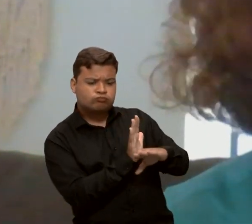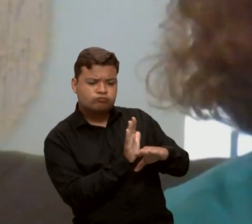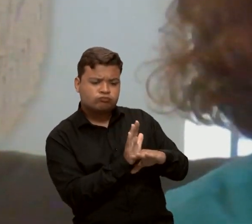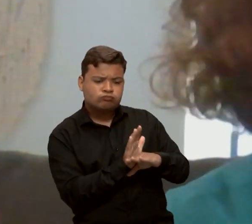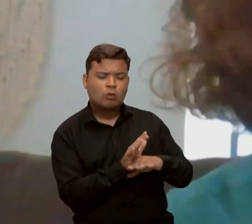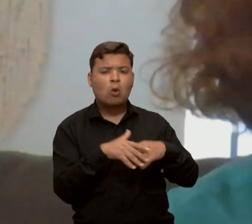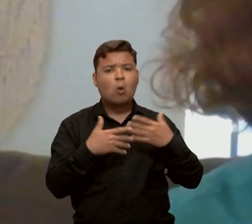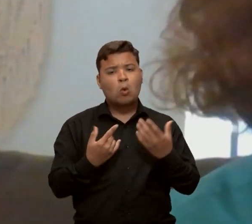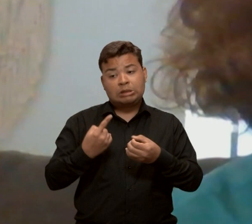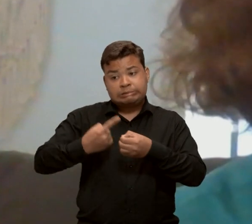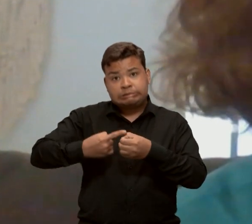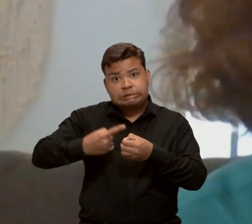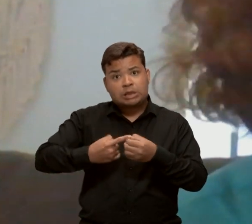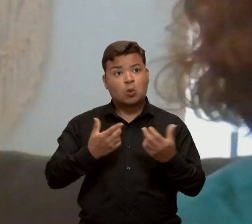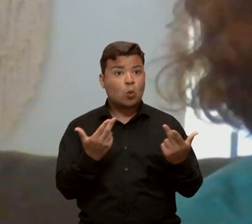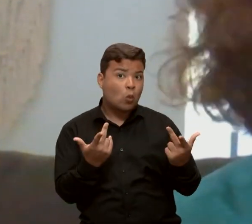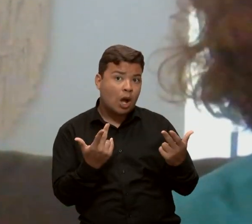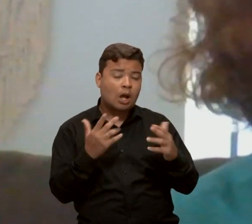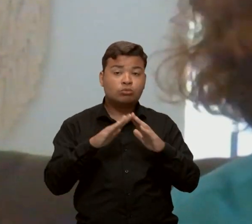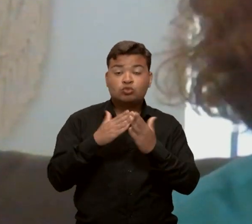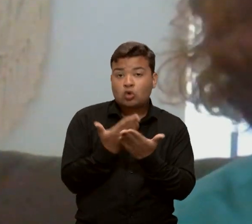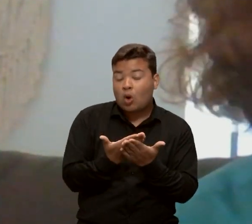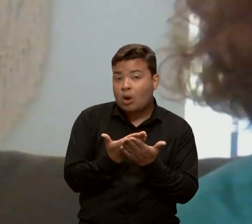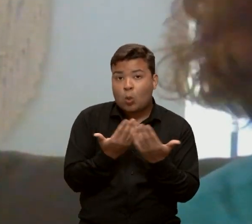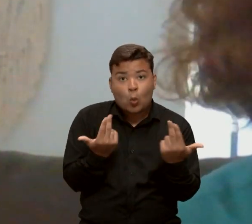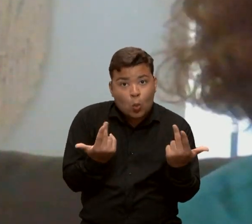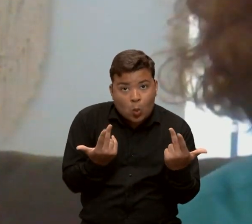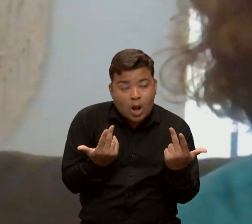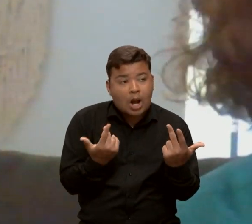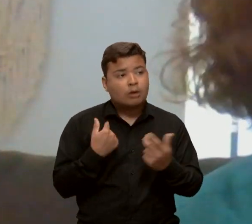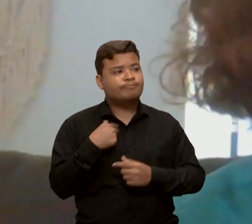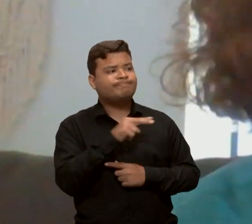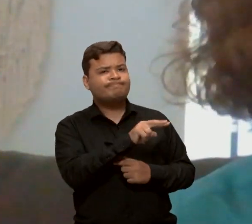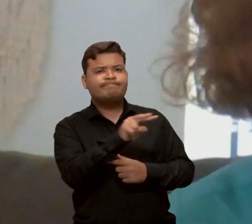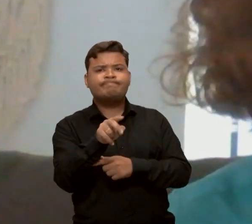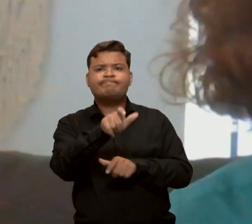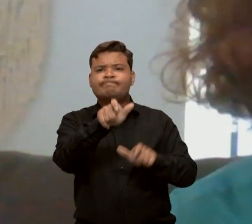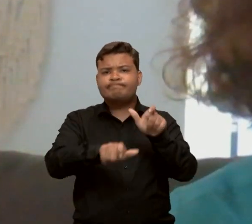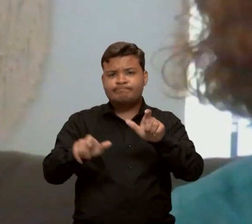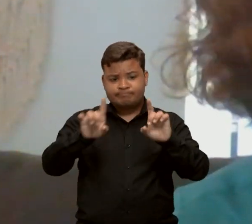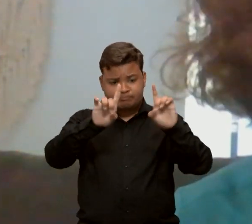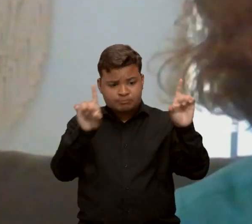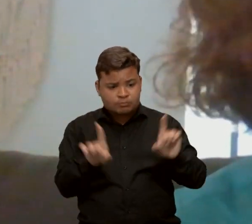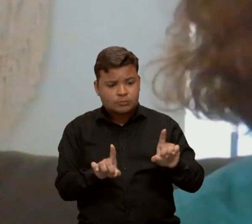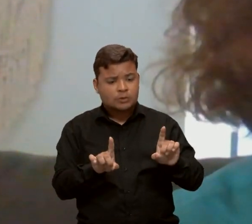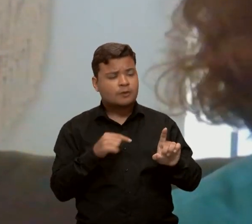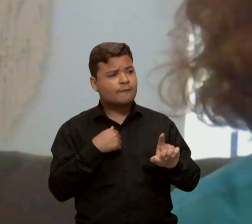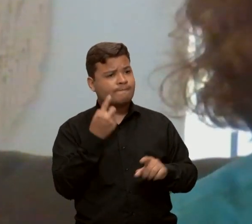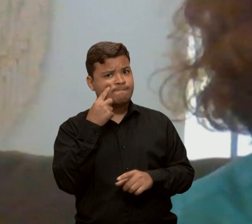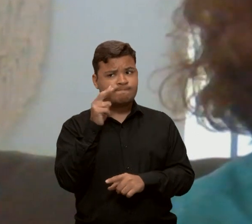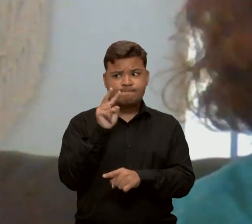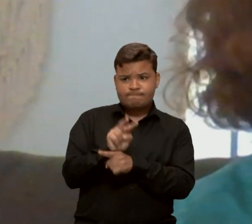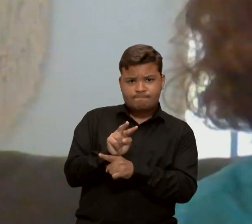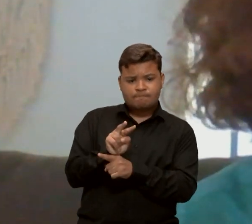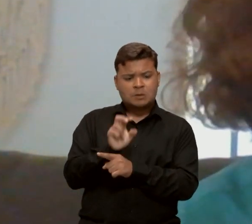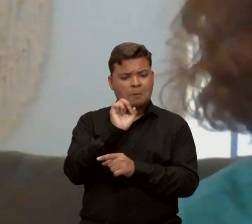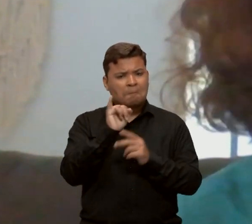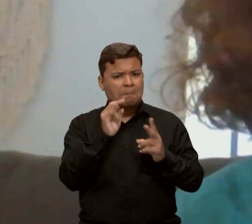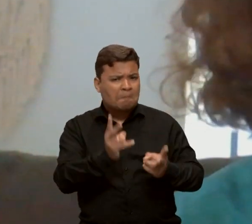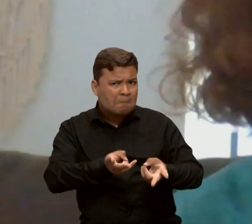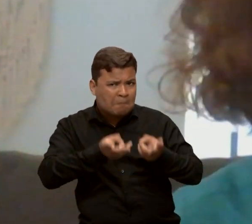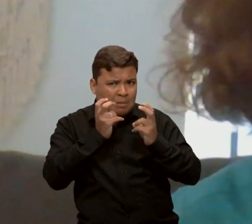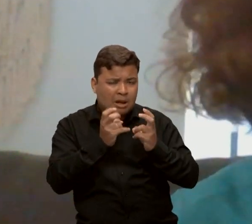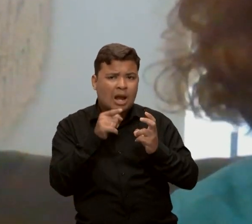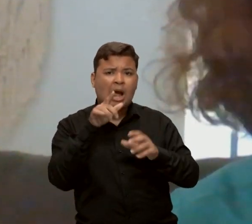enquanto estando numa mesma escola, cuidar para que eu verifique se tem alguma situação